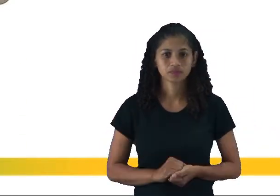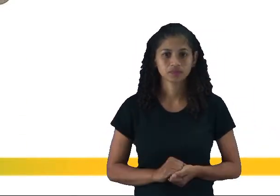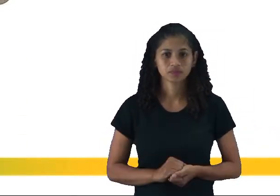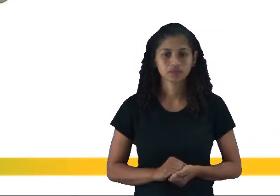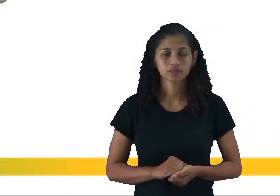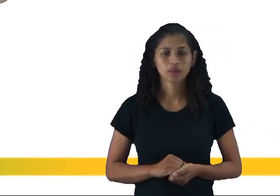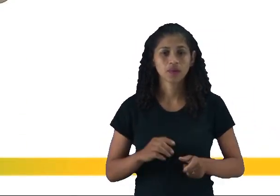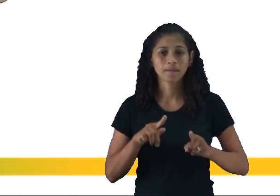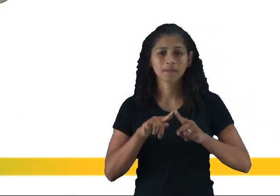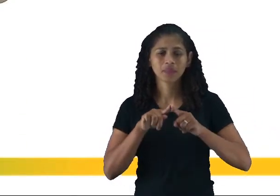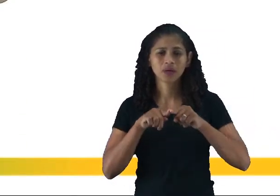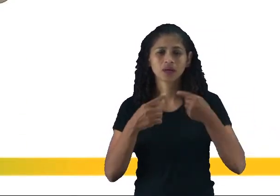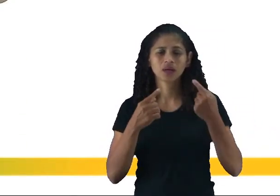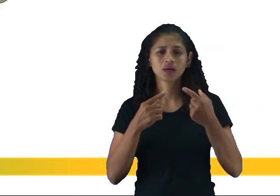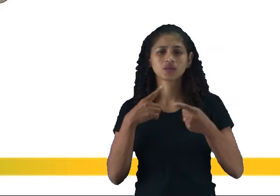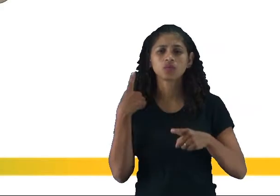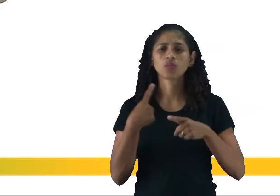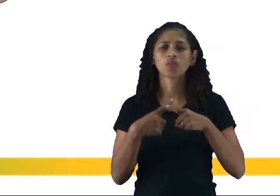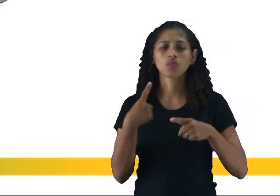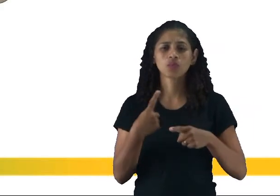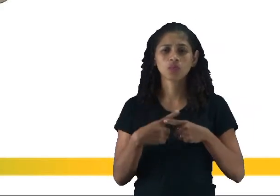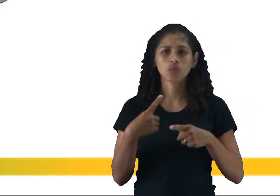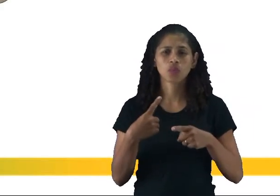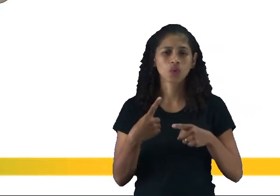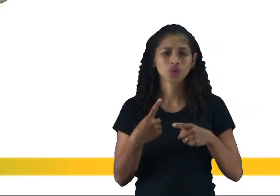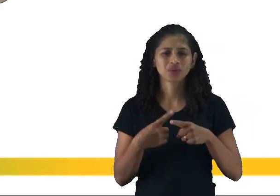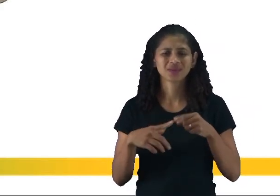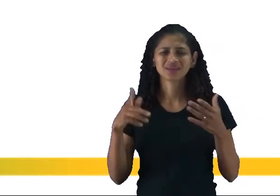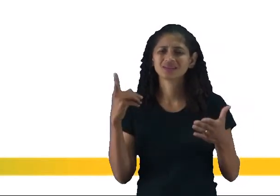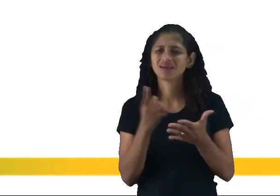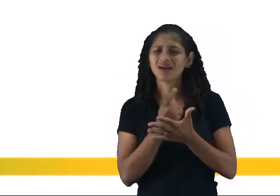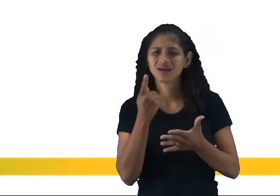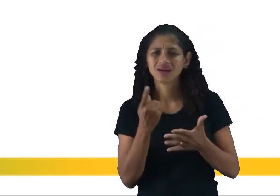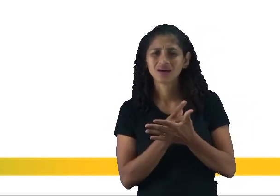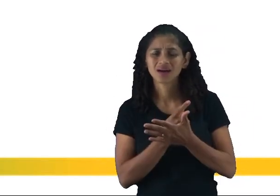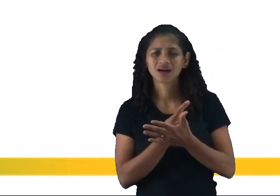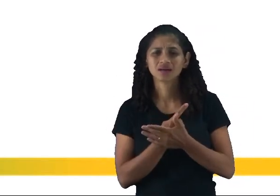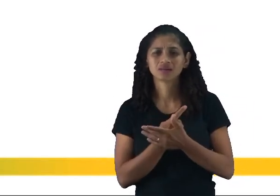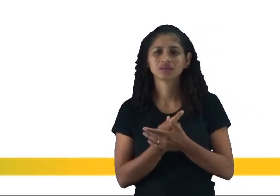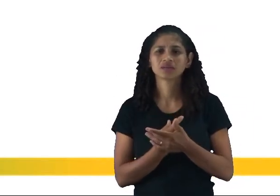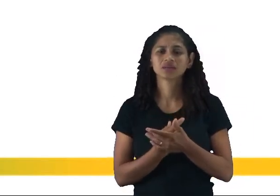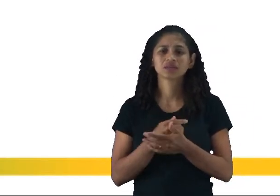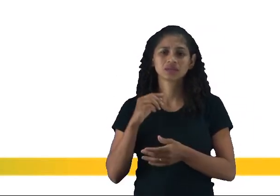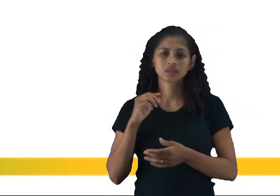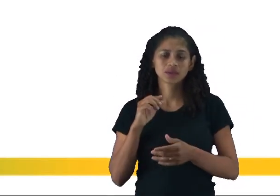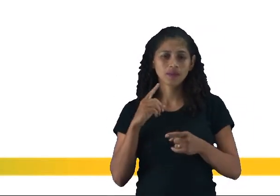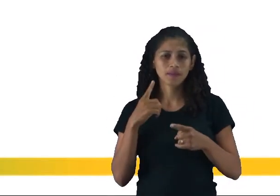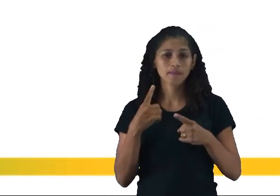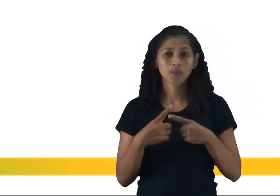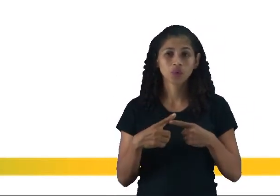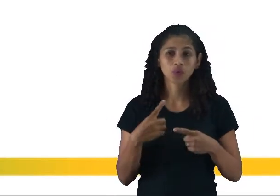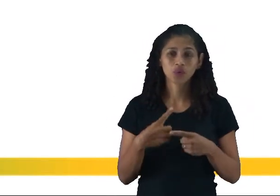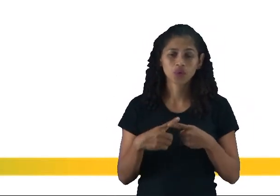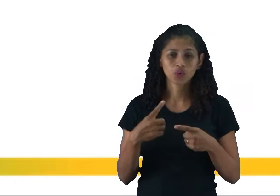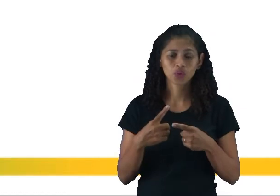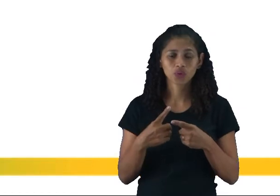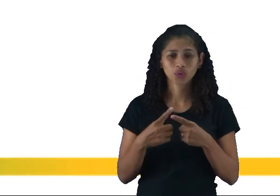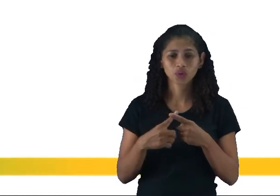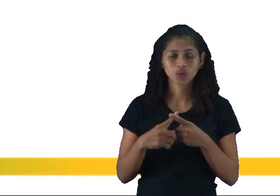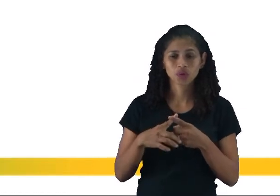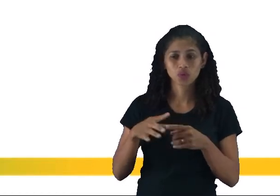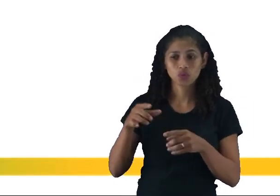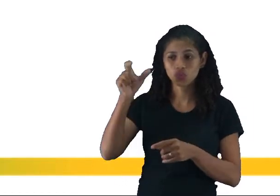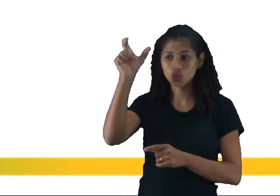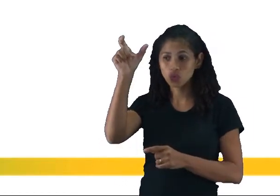certo? Mas por que será que isso não dava certo? Olha só, acontece que o tamanho das